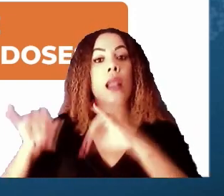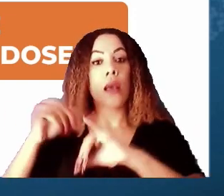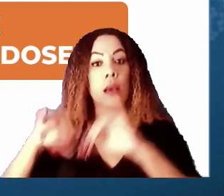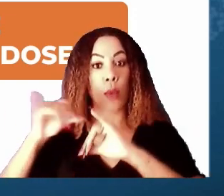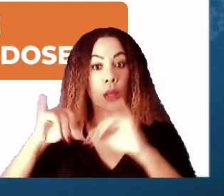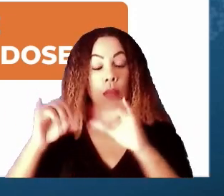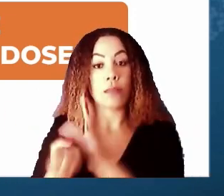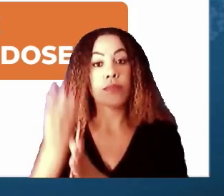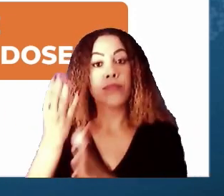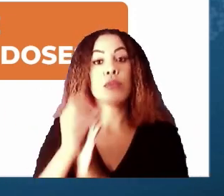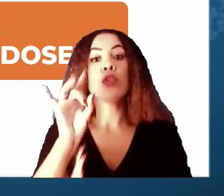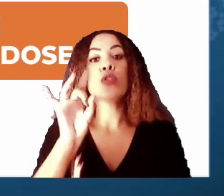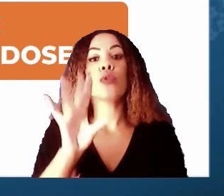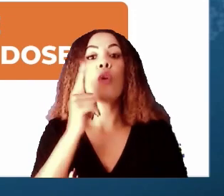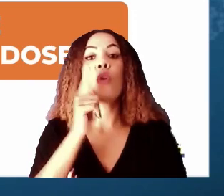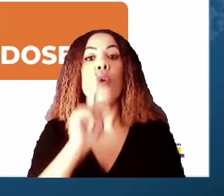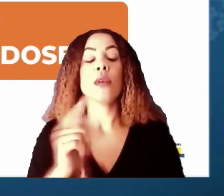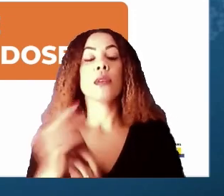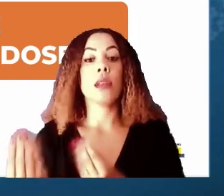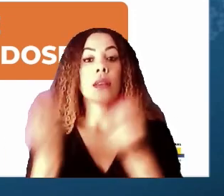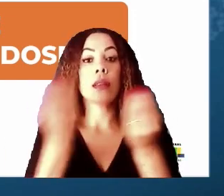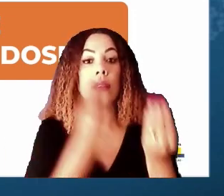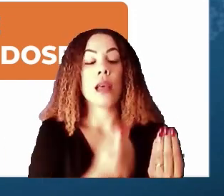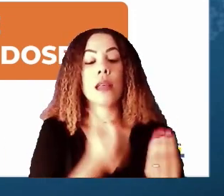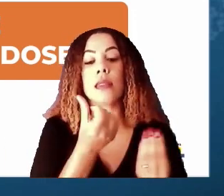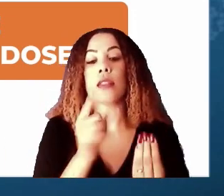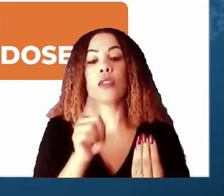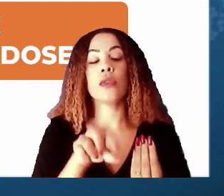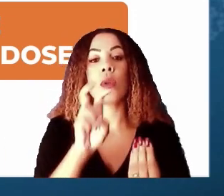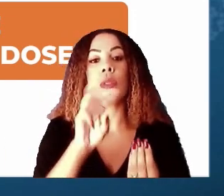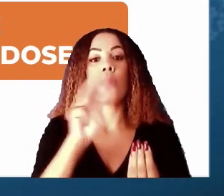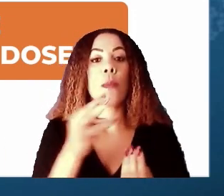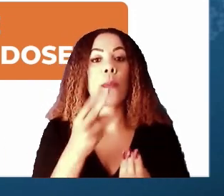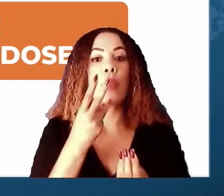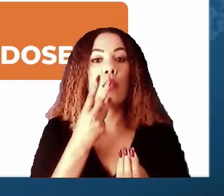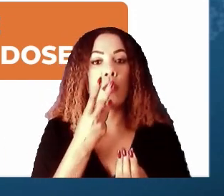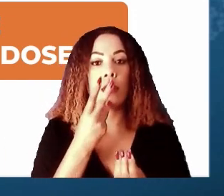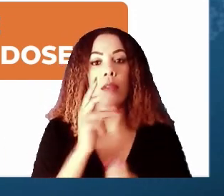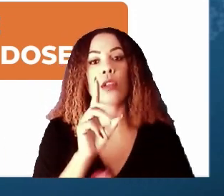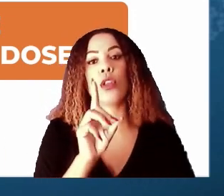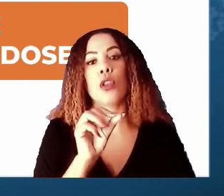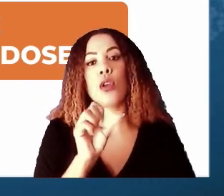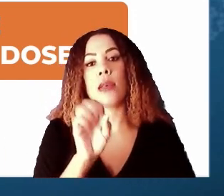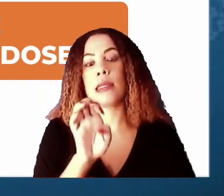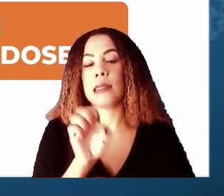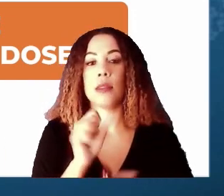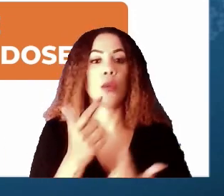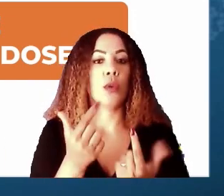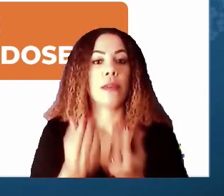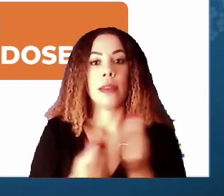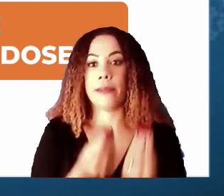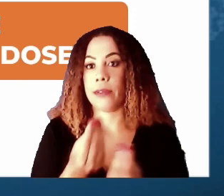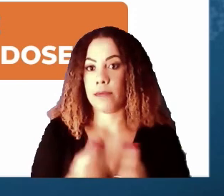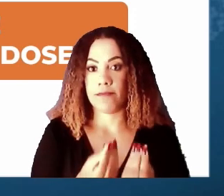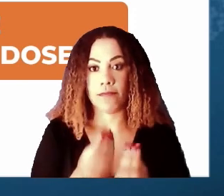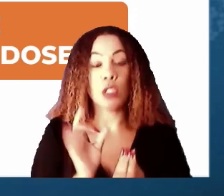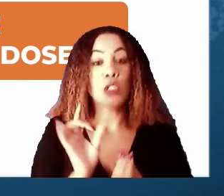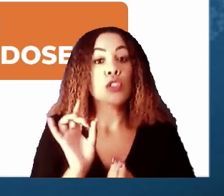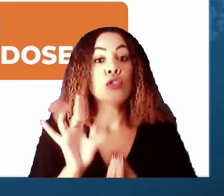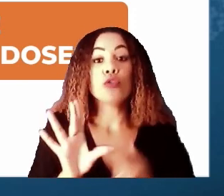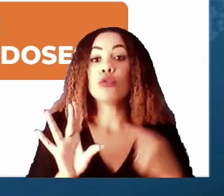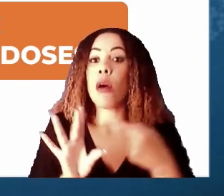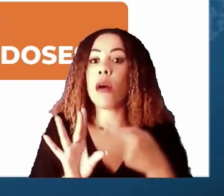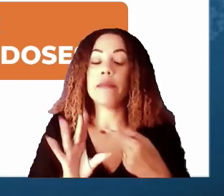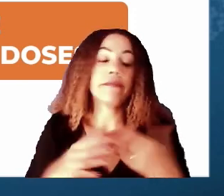apenas 6,5 milhões de doses. E não teve jeito. É só isso e ponto.